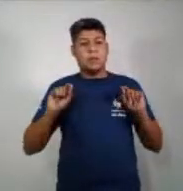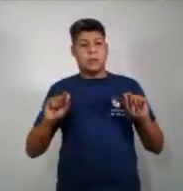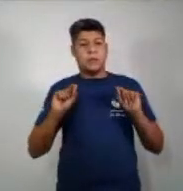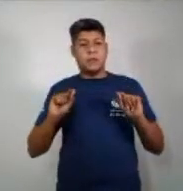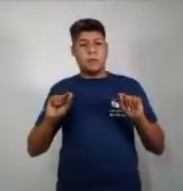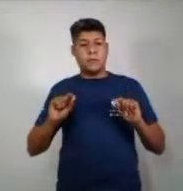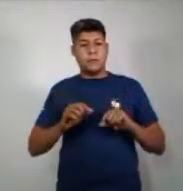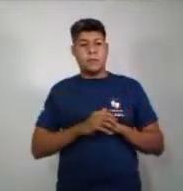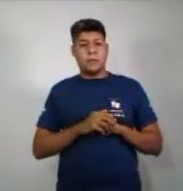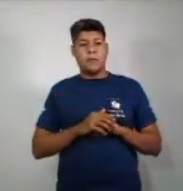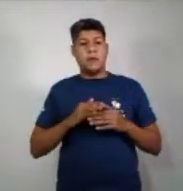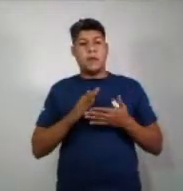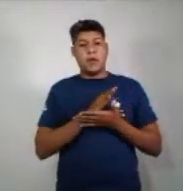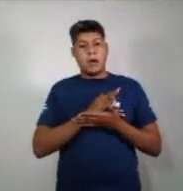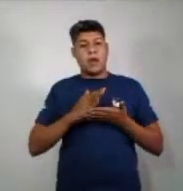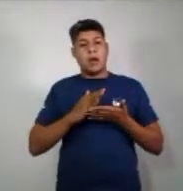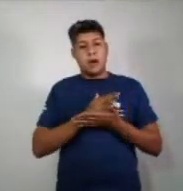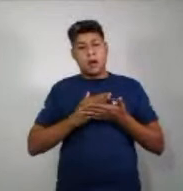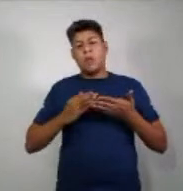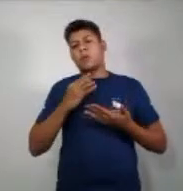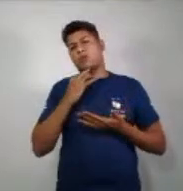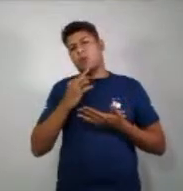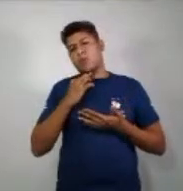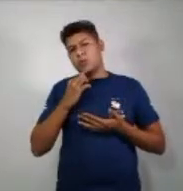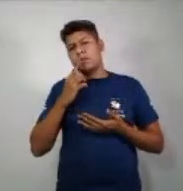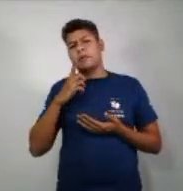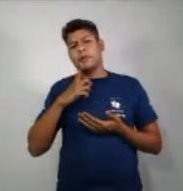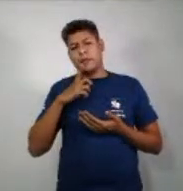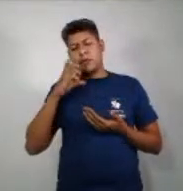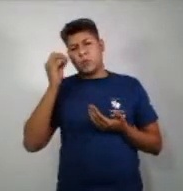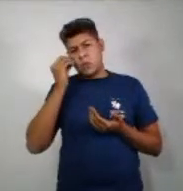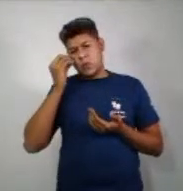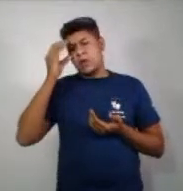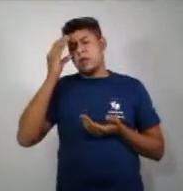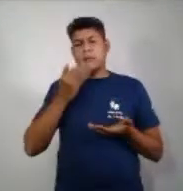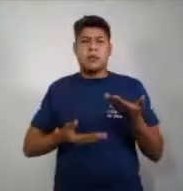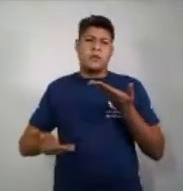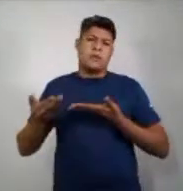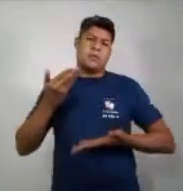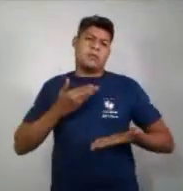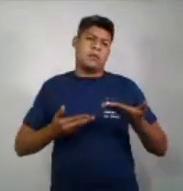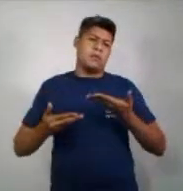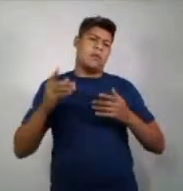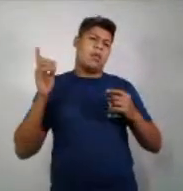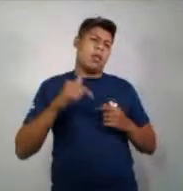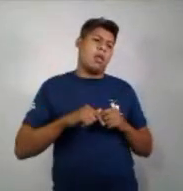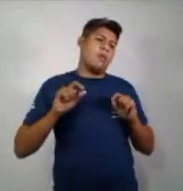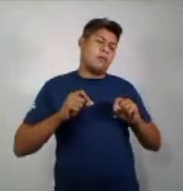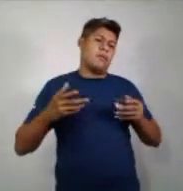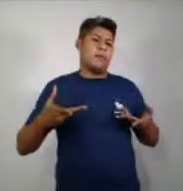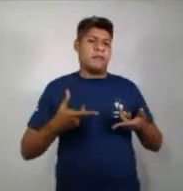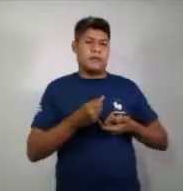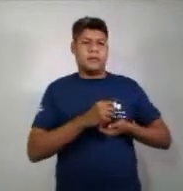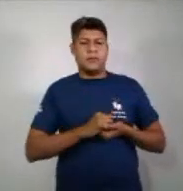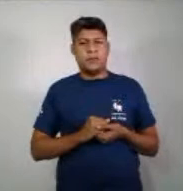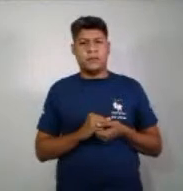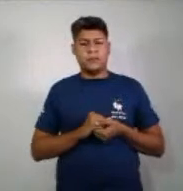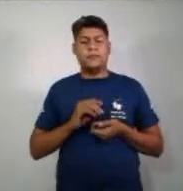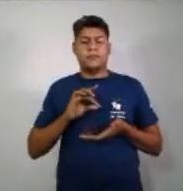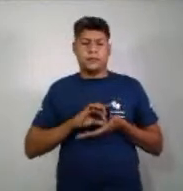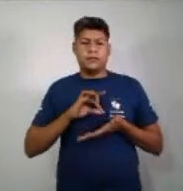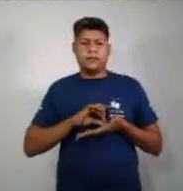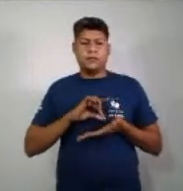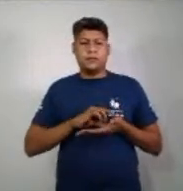ele pedia, enfim, tirava algumas dúvidas, pedia alguns esclarecimentos. Isso realmente é precioso. É